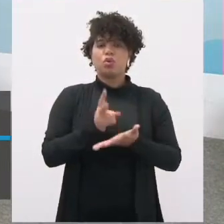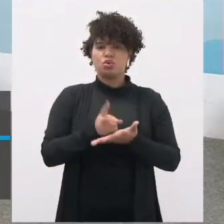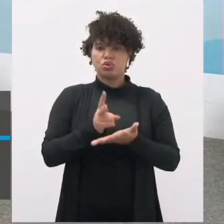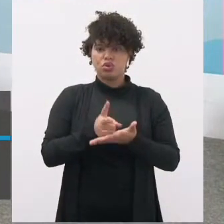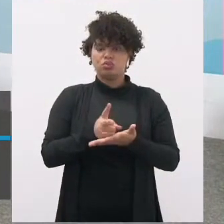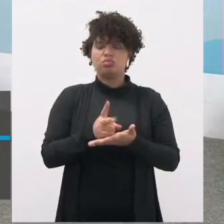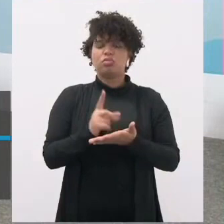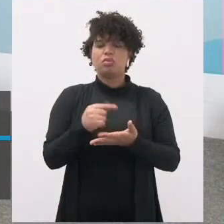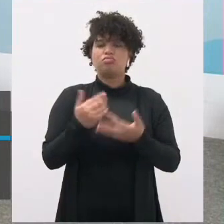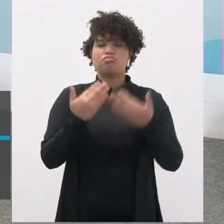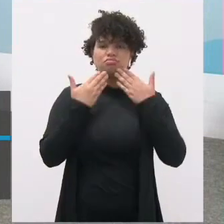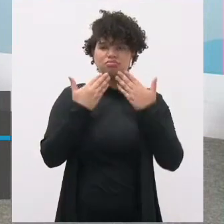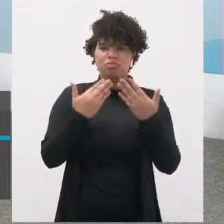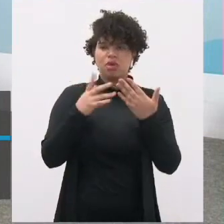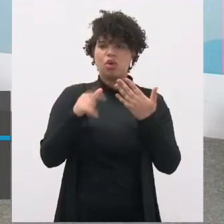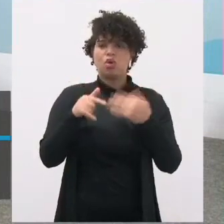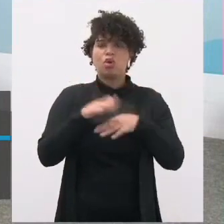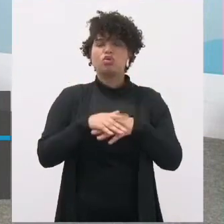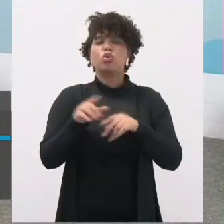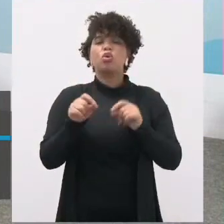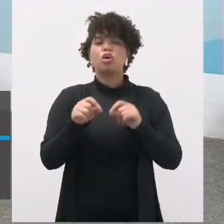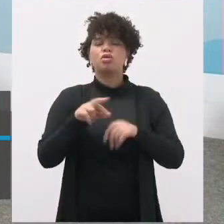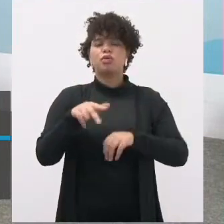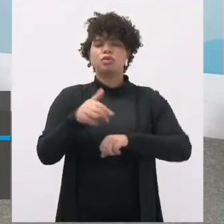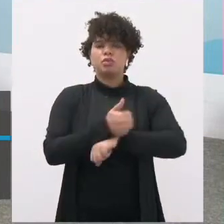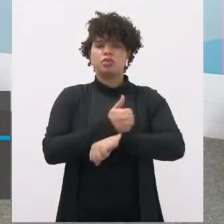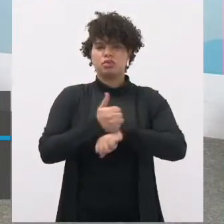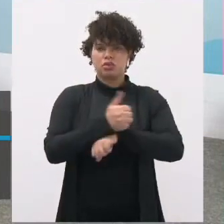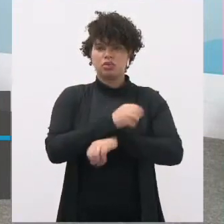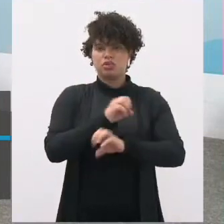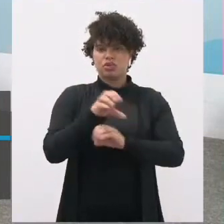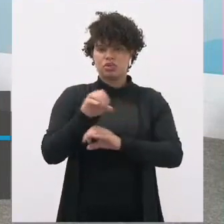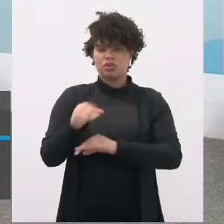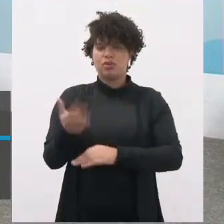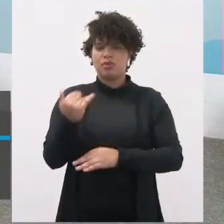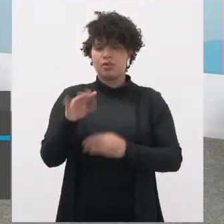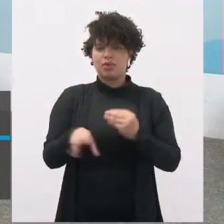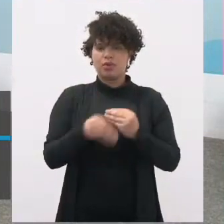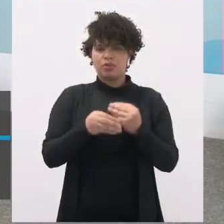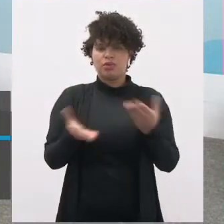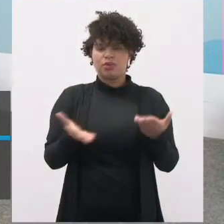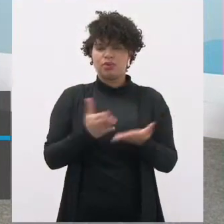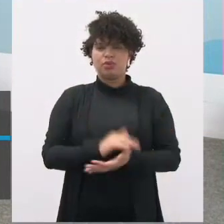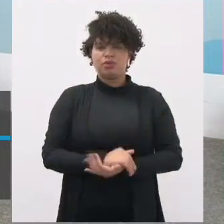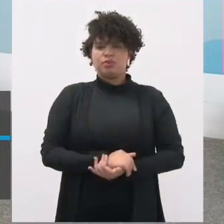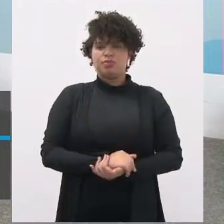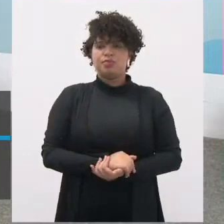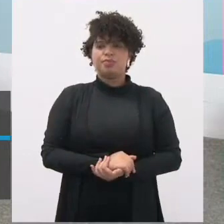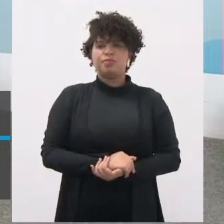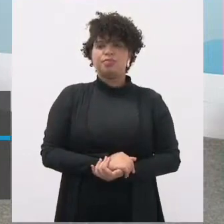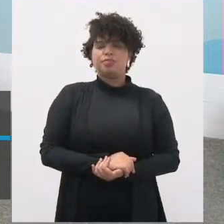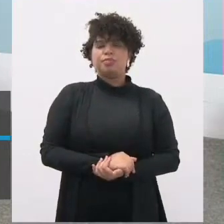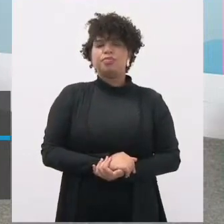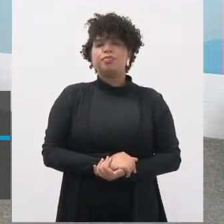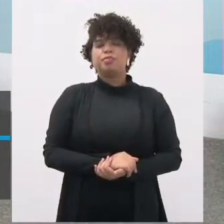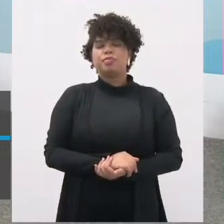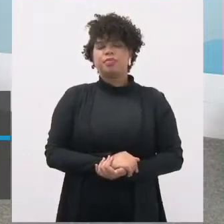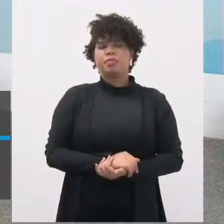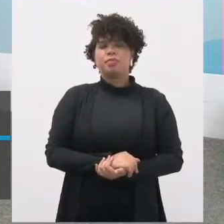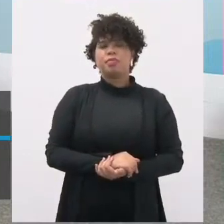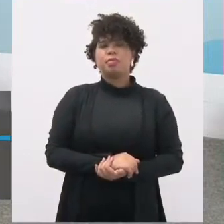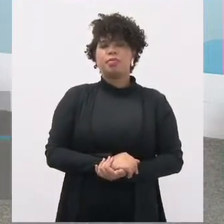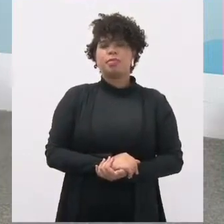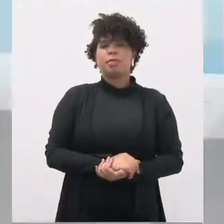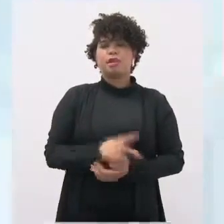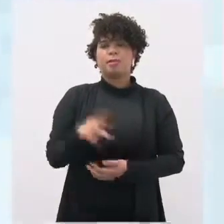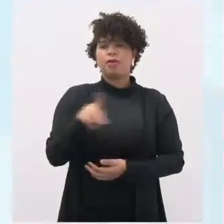essa formação continuada aos profissionais de educação. Então vamos acompanhar com a gente aqui, ó. A formação de professores, ela vai representar um